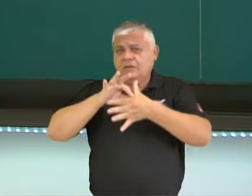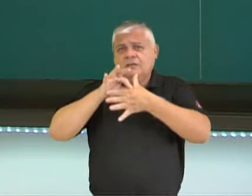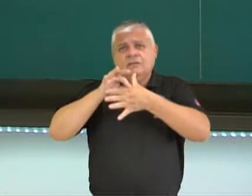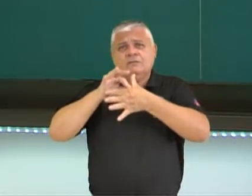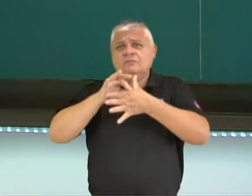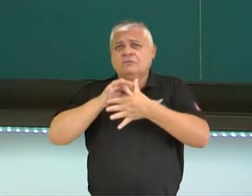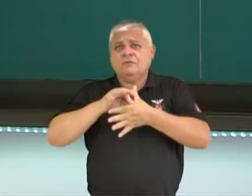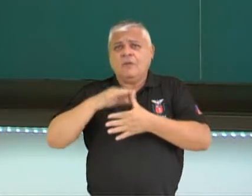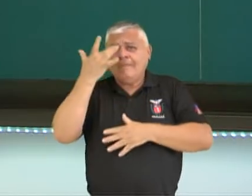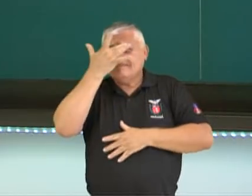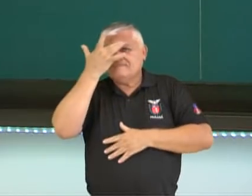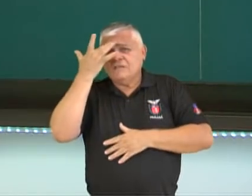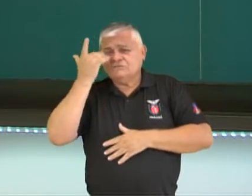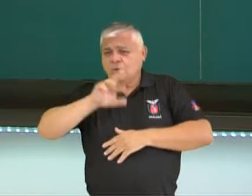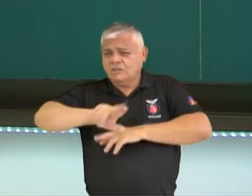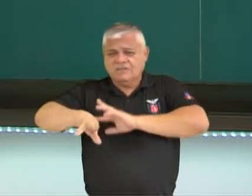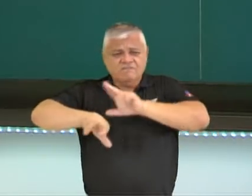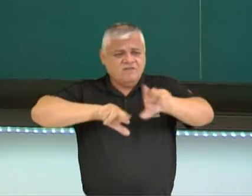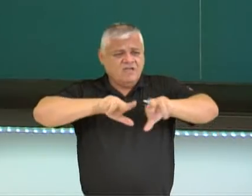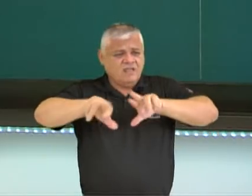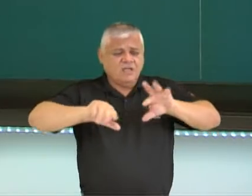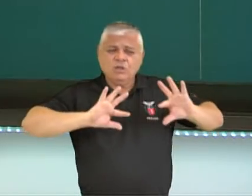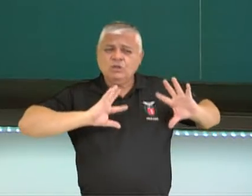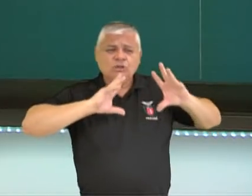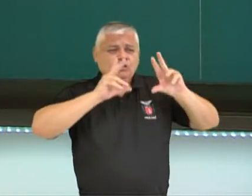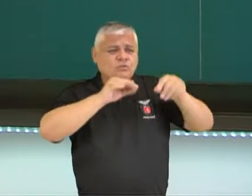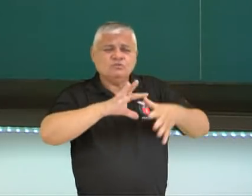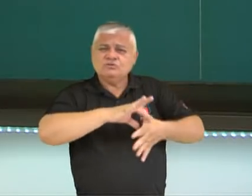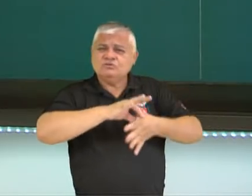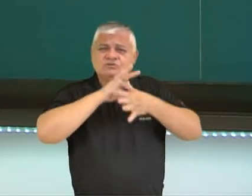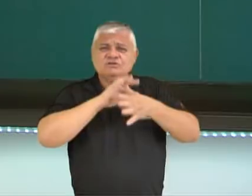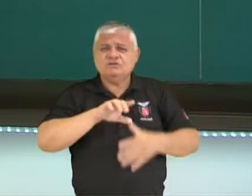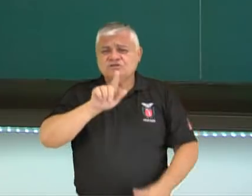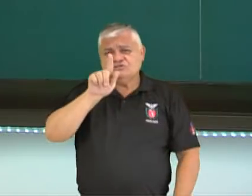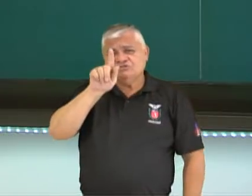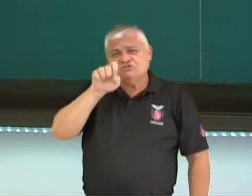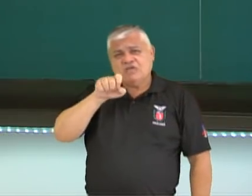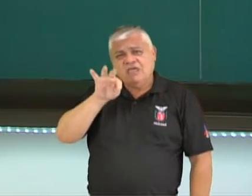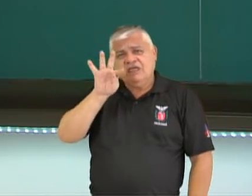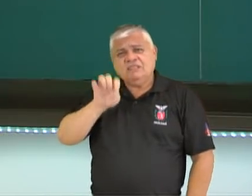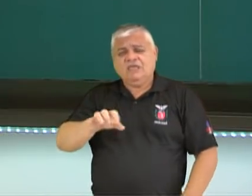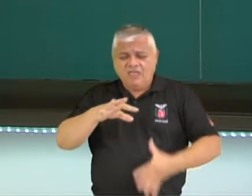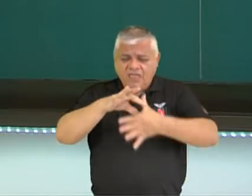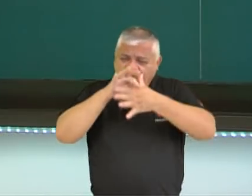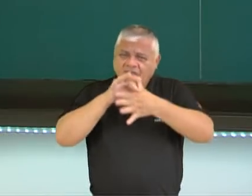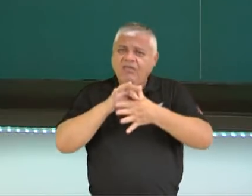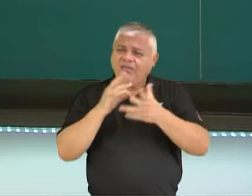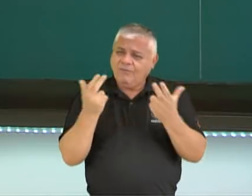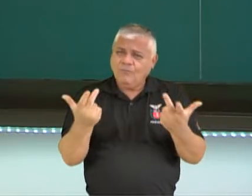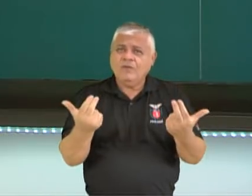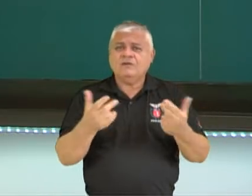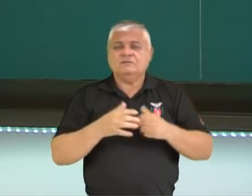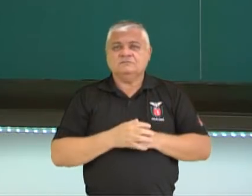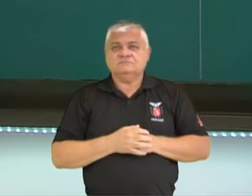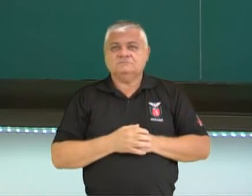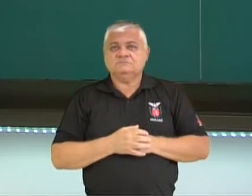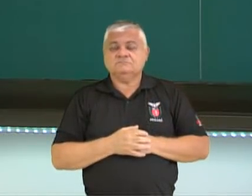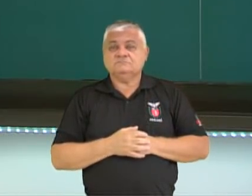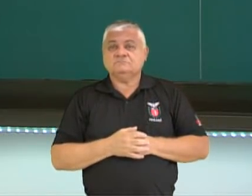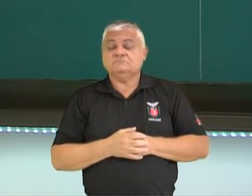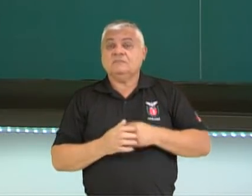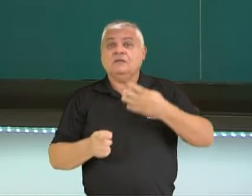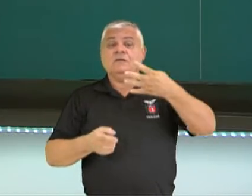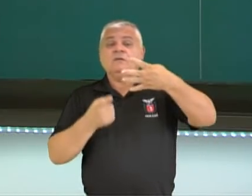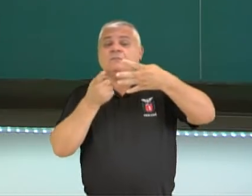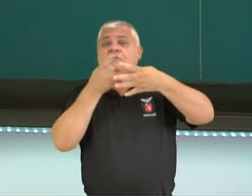todo mundo é diferente, todo mundo é gente, é muito legal. Mas tem o primeiro verso desse poema,